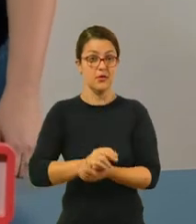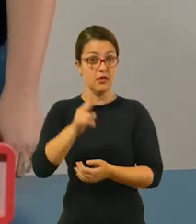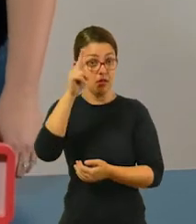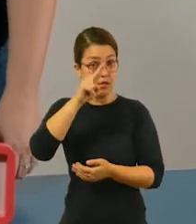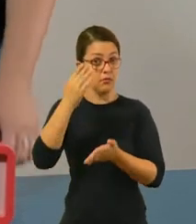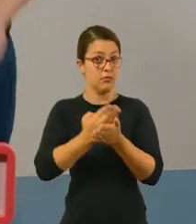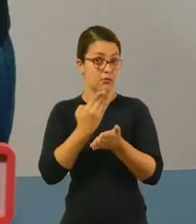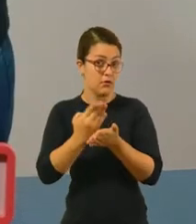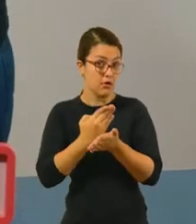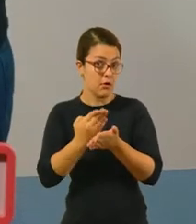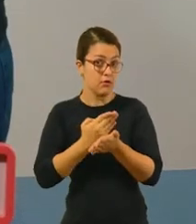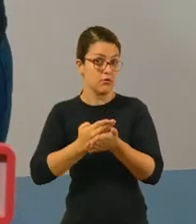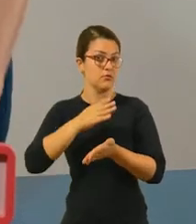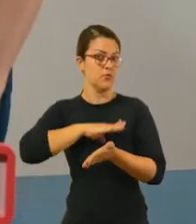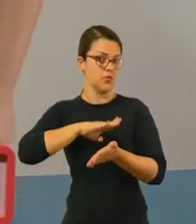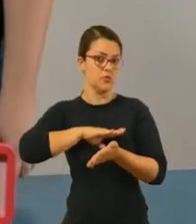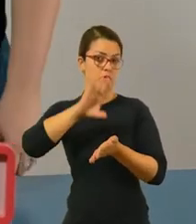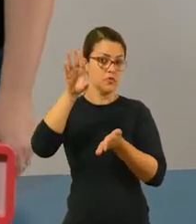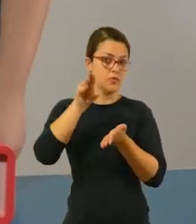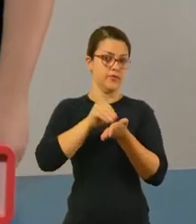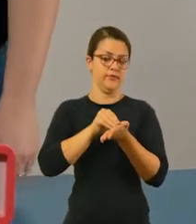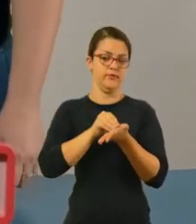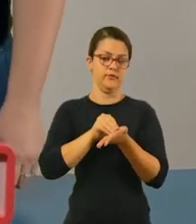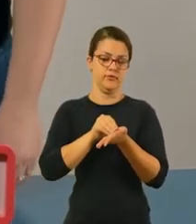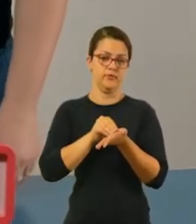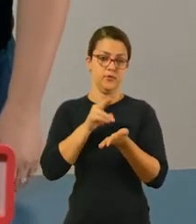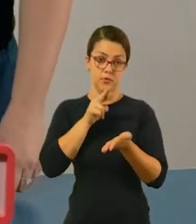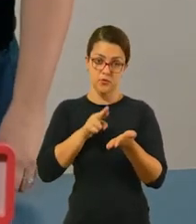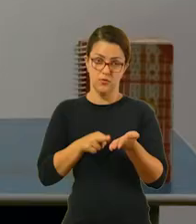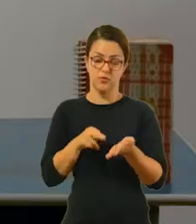de fazer essa atividade no caderno de língua portuguesa.